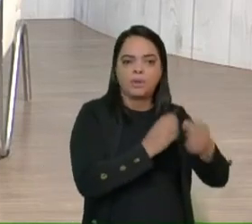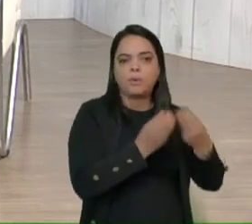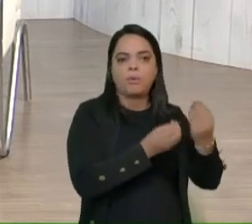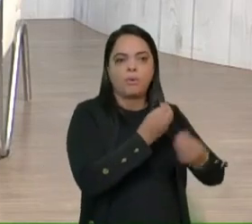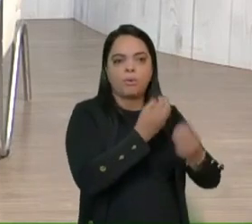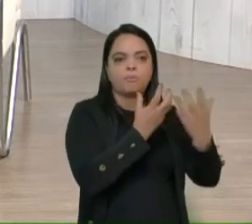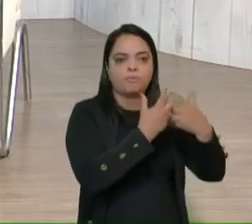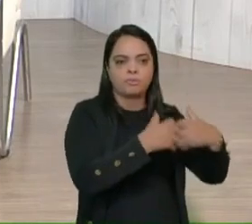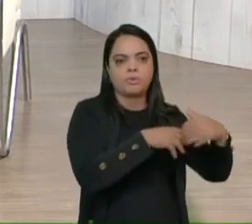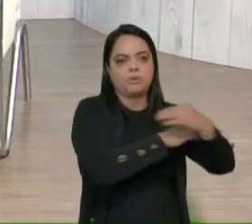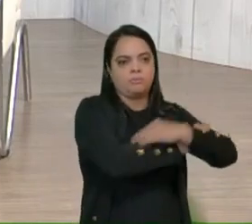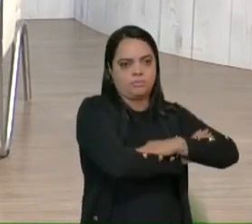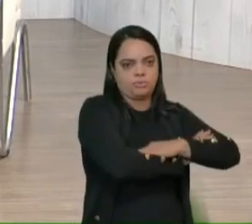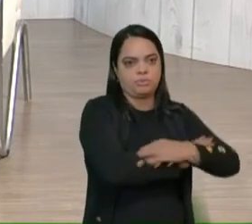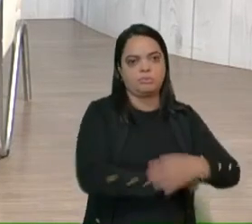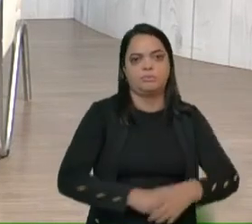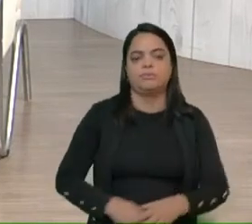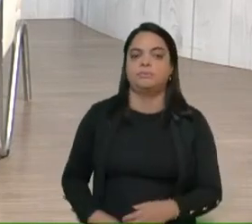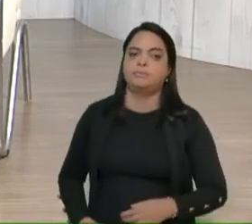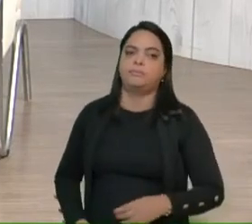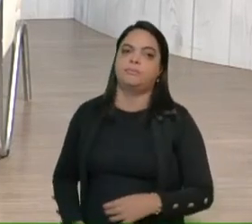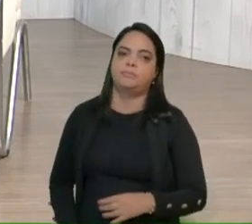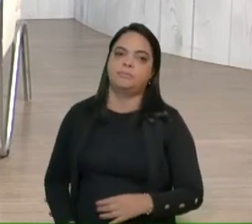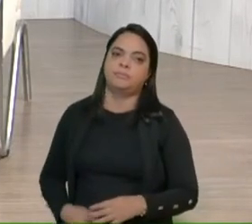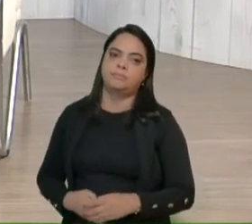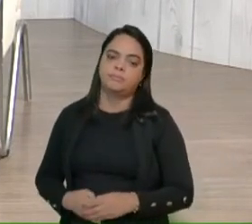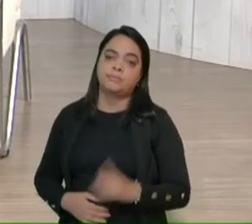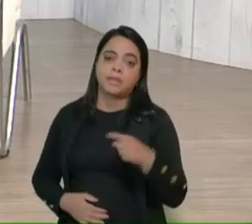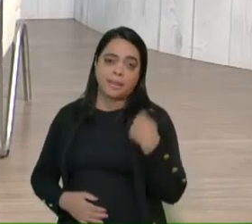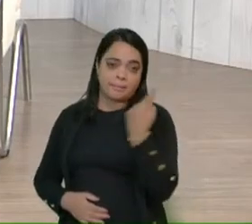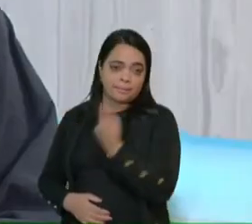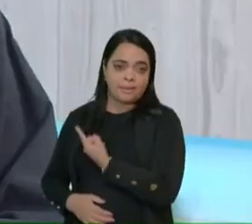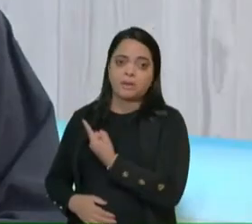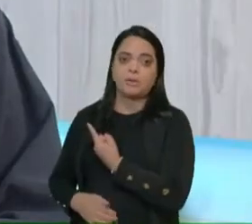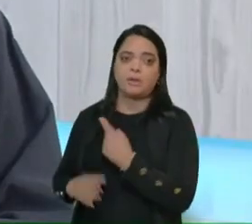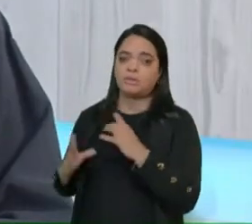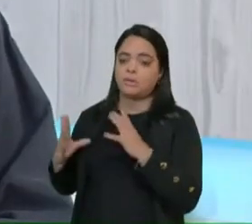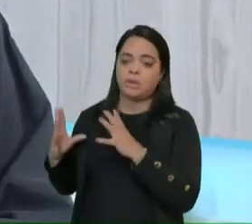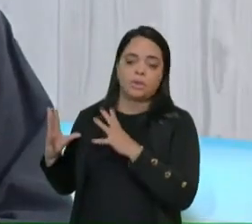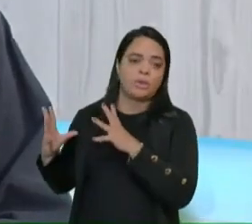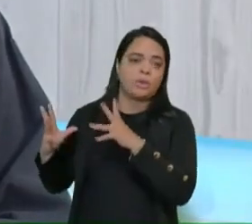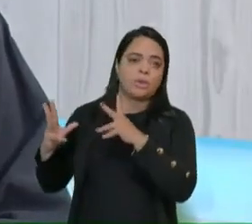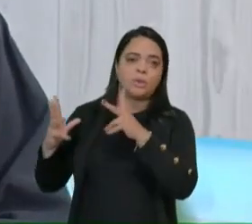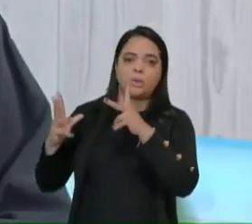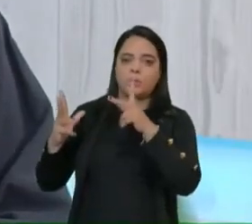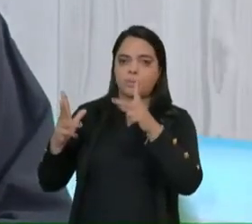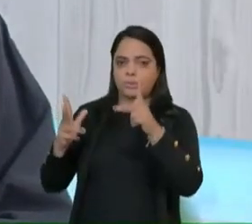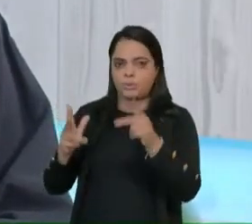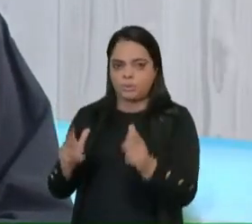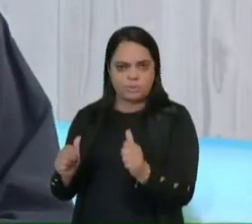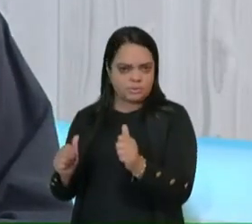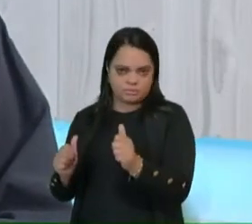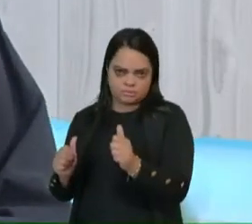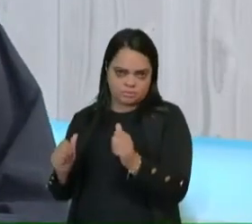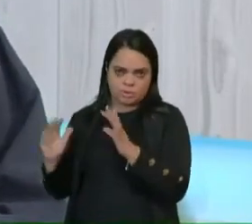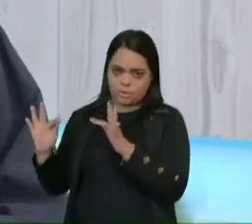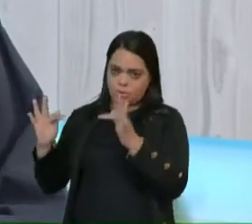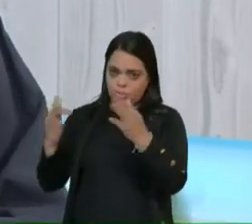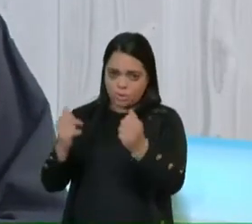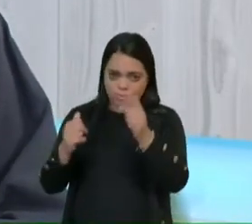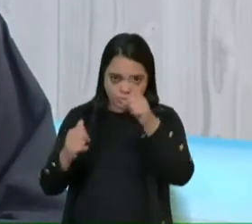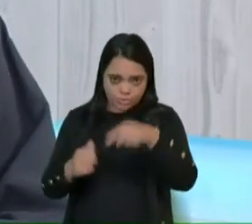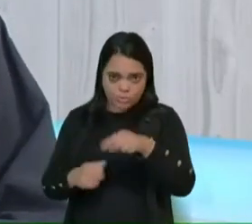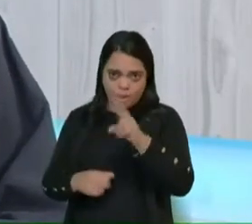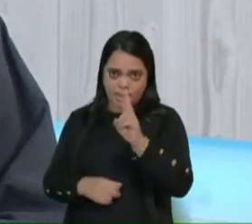budismo né tá para nós todos os seres TM natureza Buda Então você é um